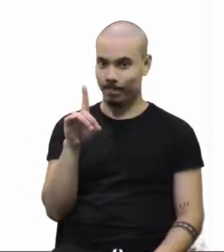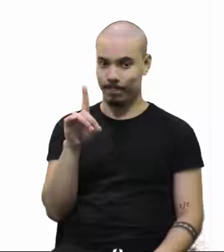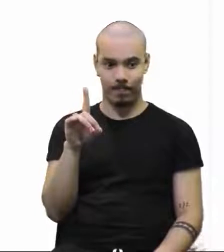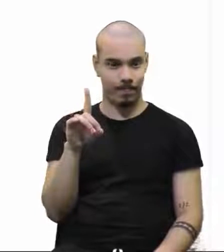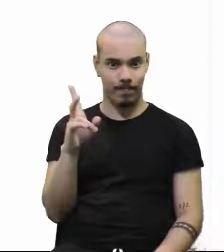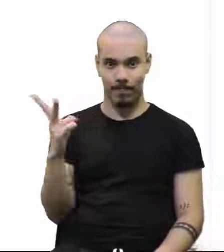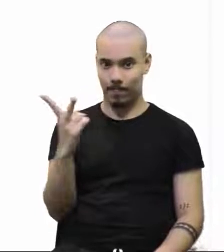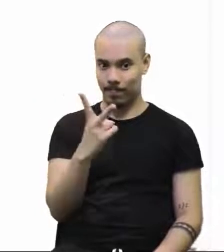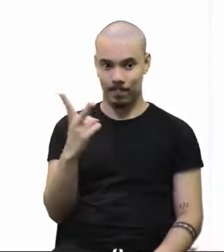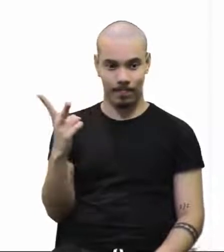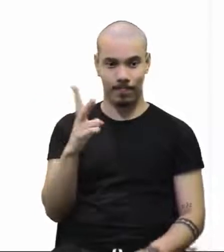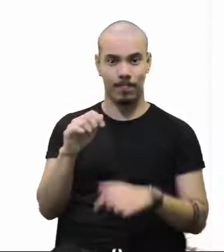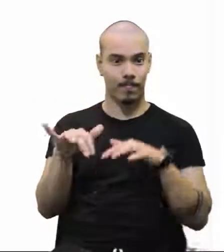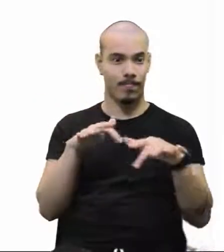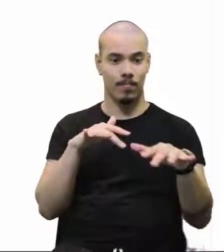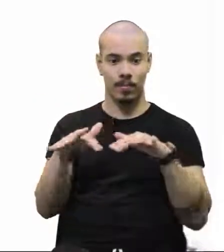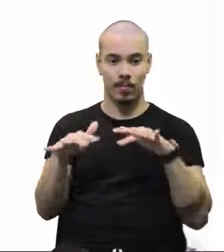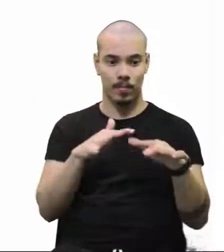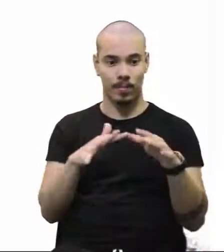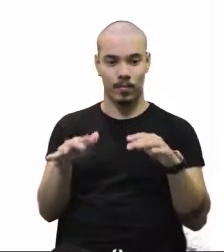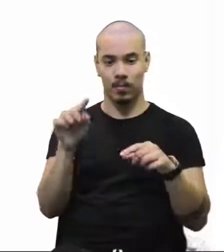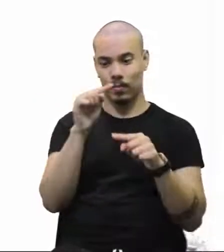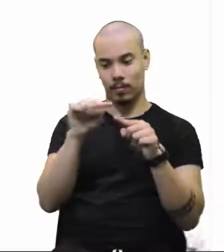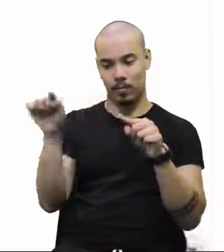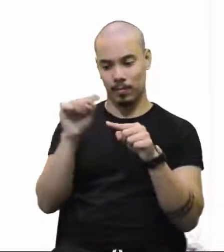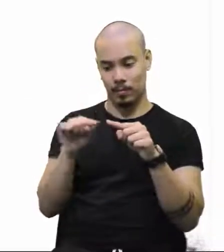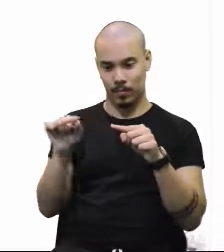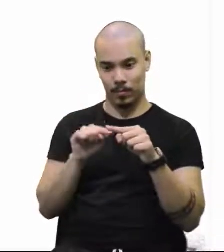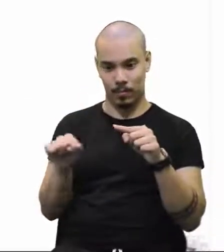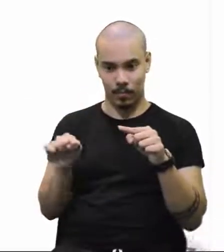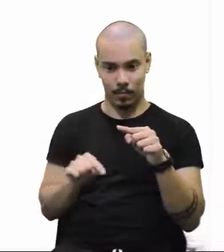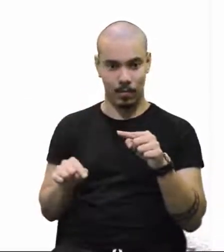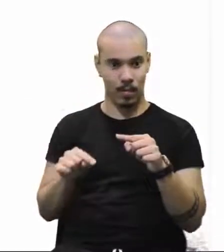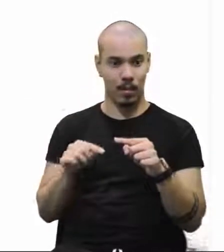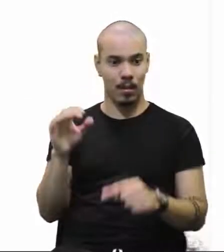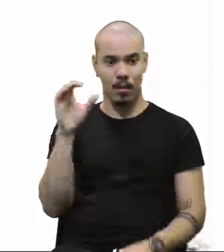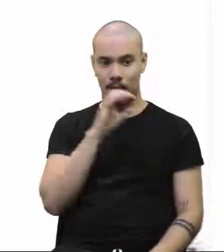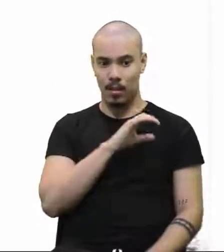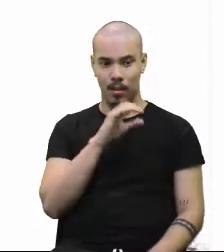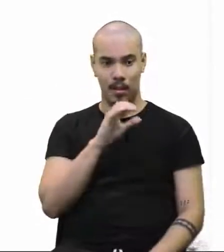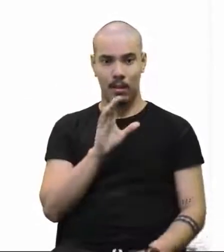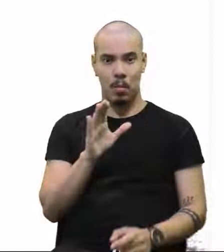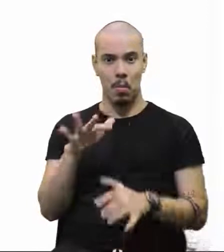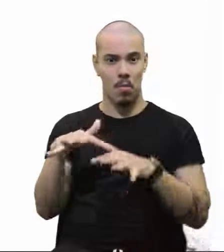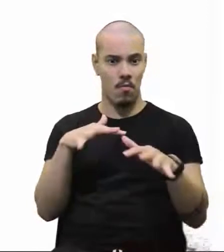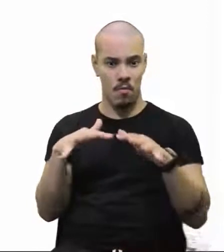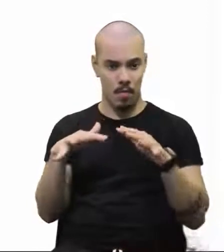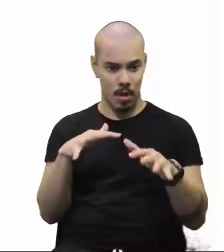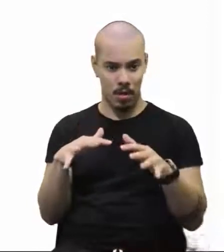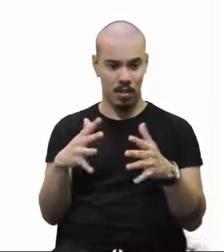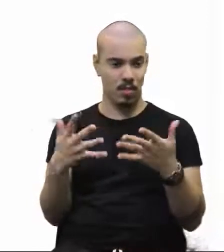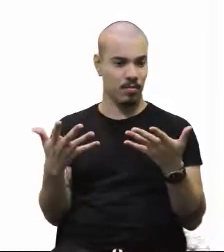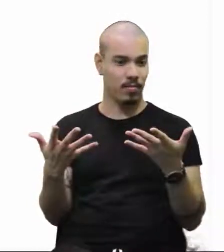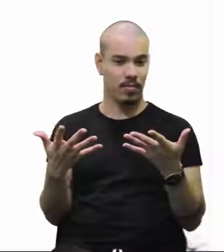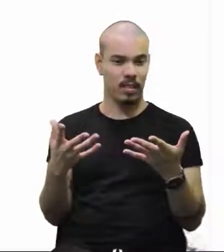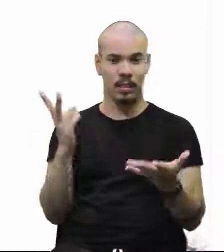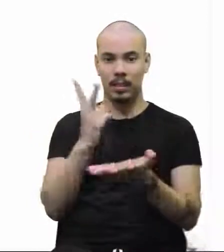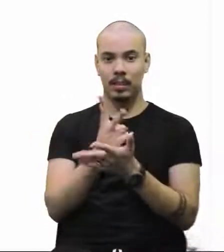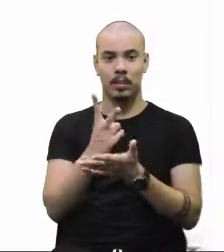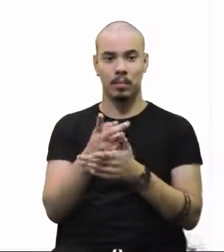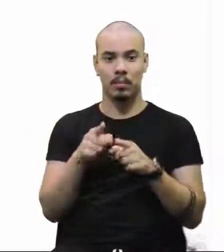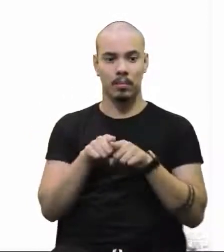barra, a velocidade não, o movimento... Paralela, né? Vamos falar assim, o movimento, né? A velocidade só para dizer que está se movendo. O movimento dela é